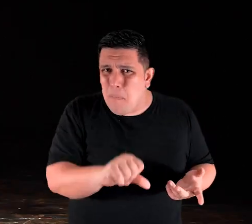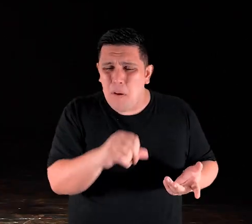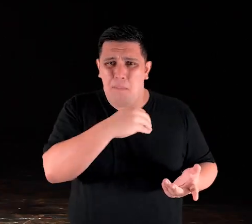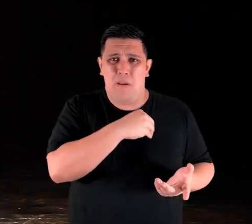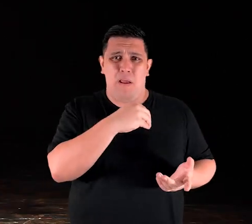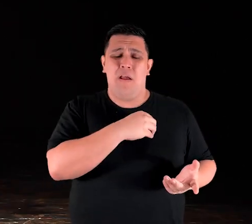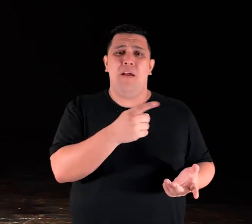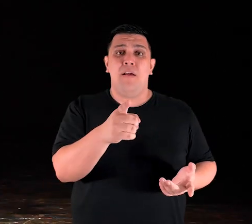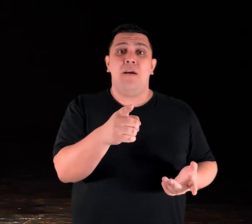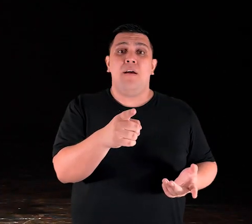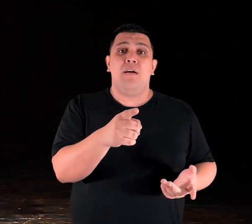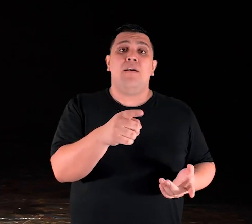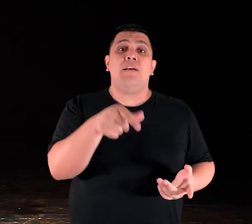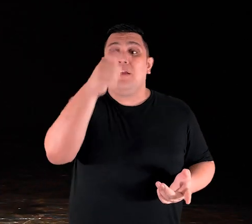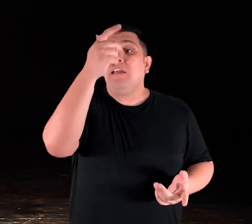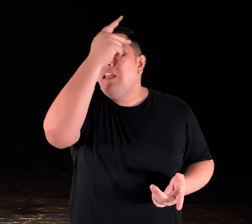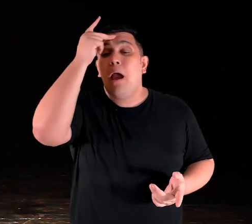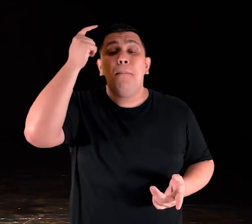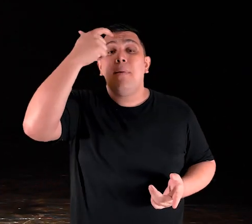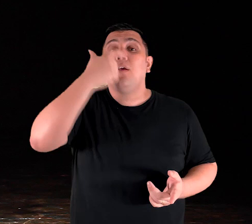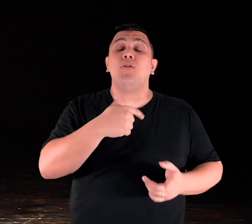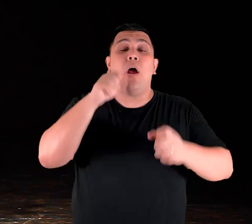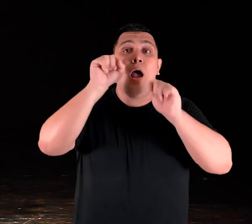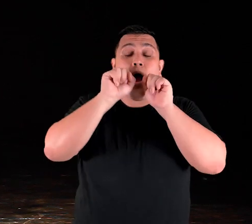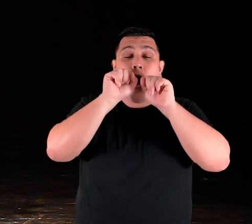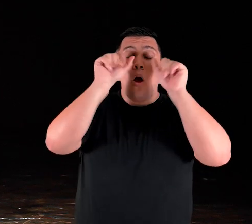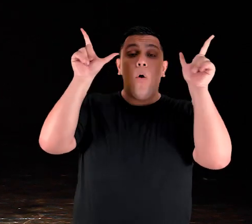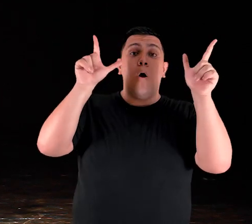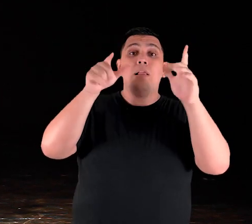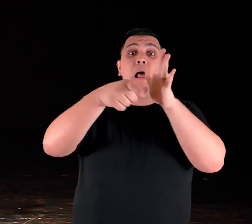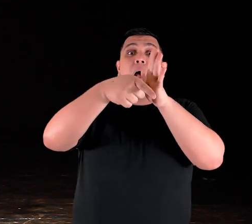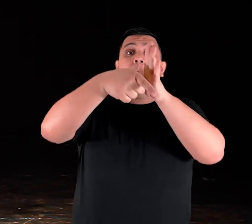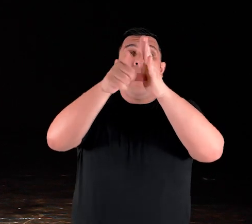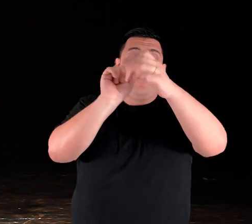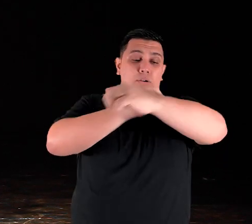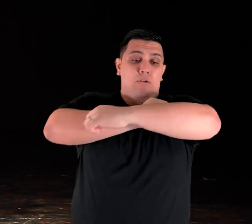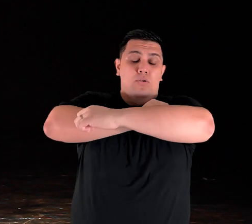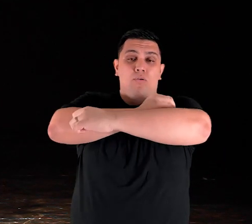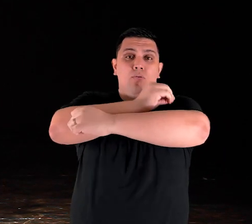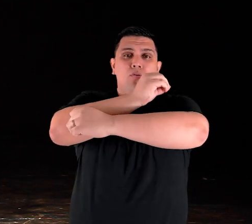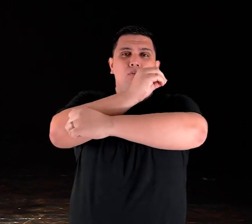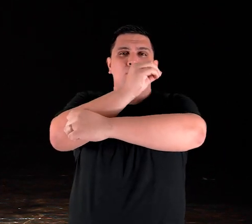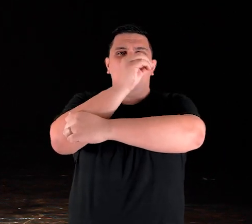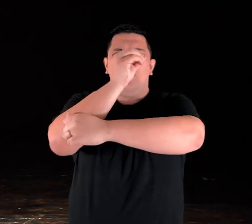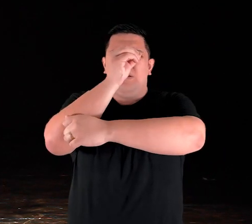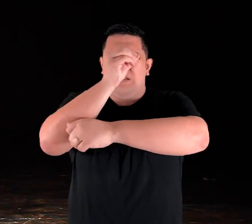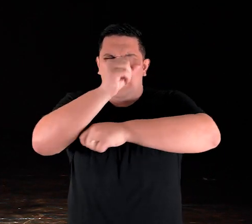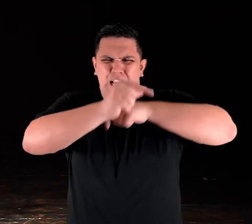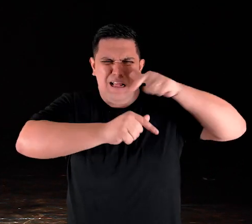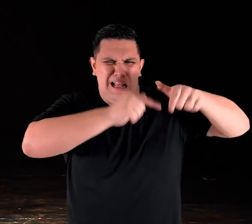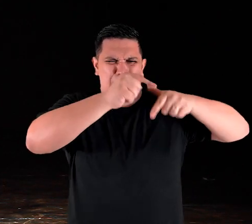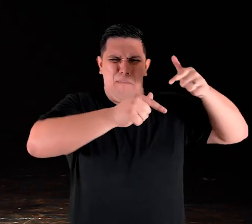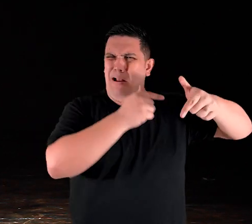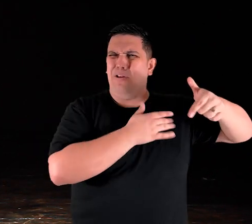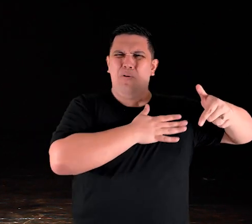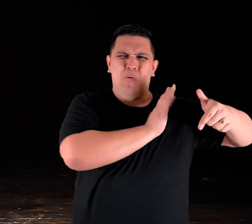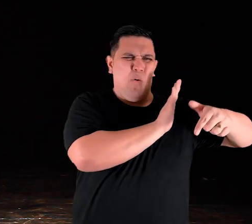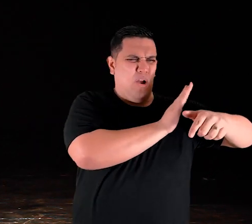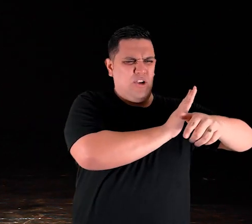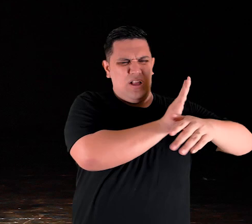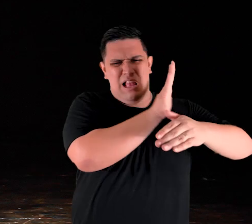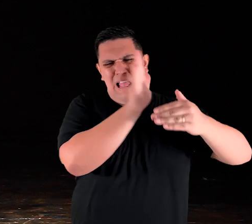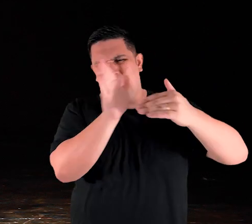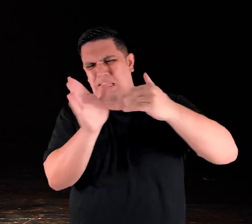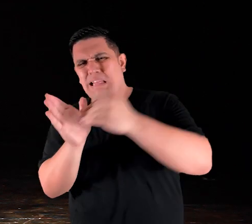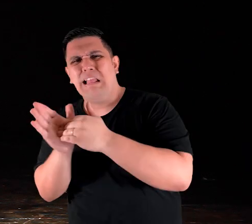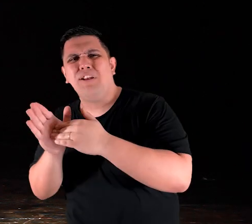E a pessoa que acorda antes do sol nascer, labuta no que não gosta até